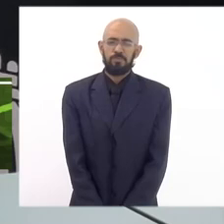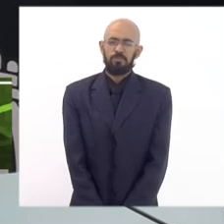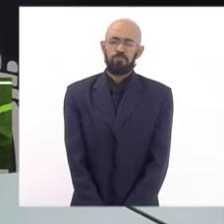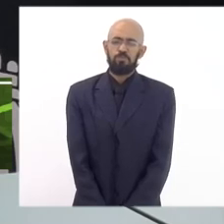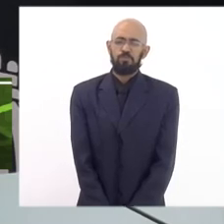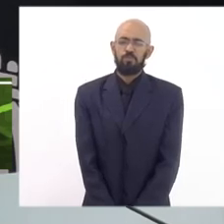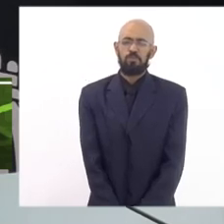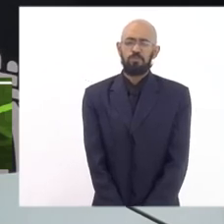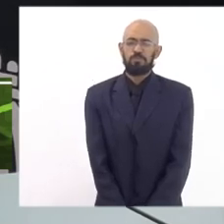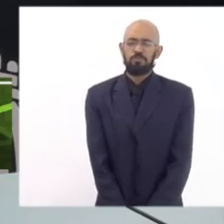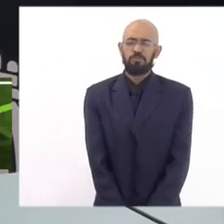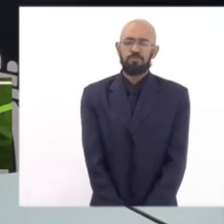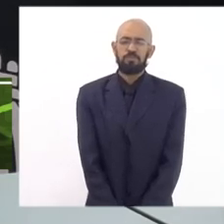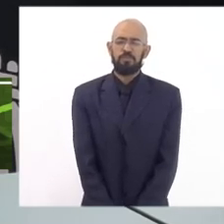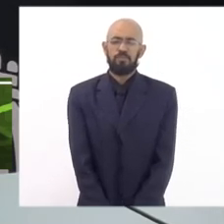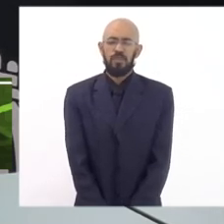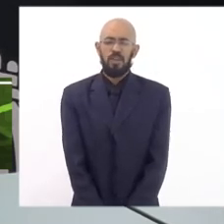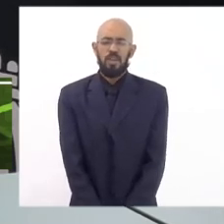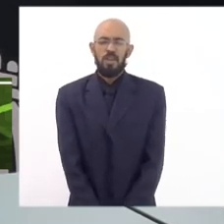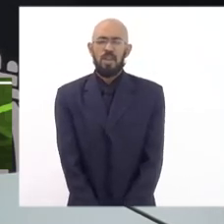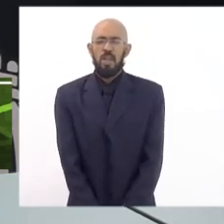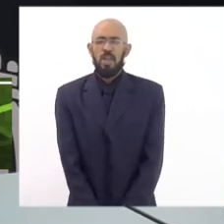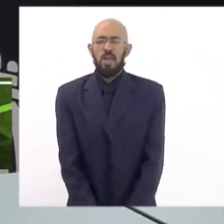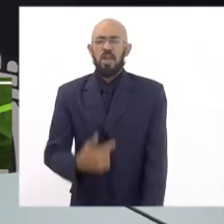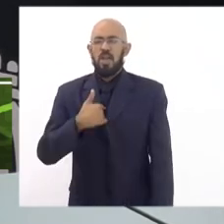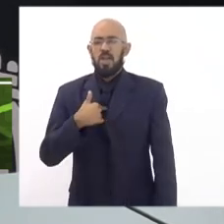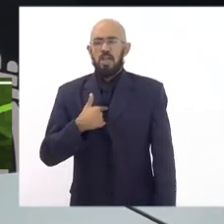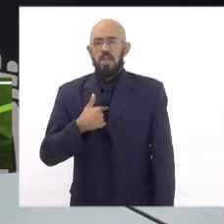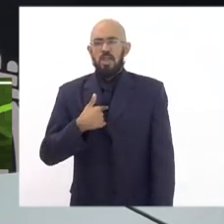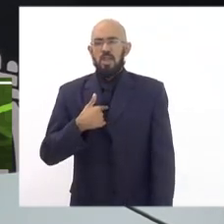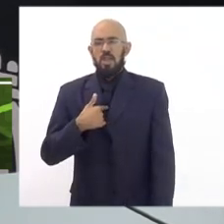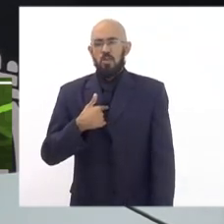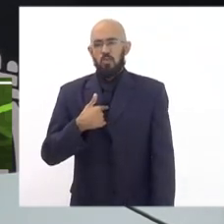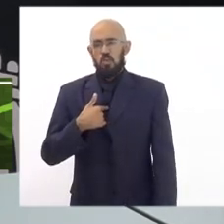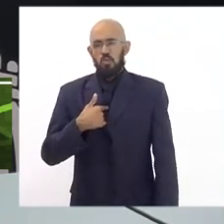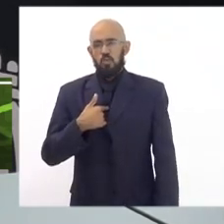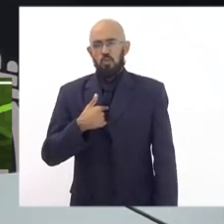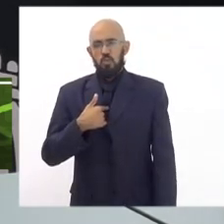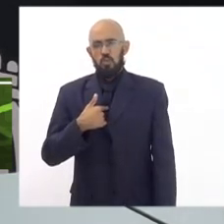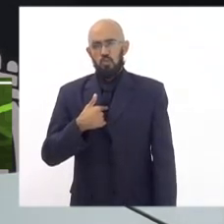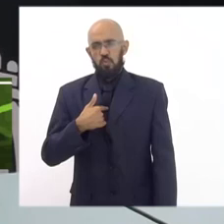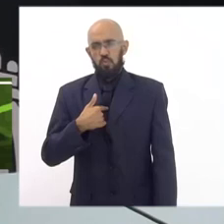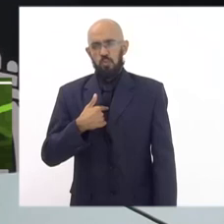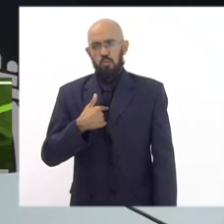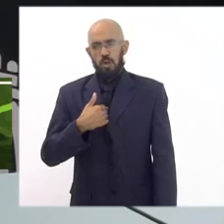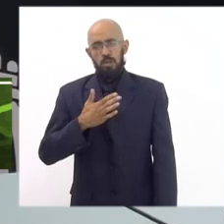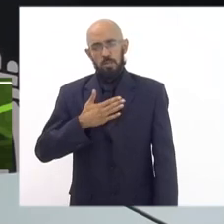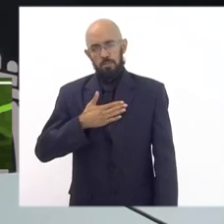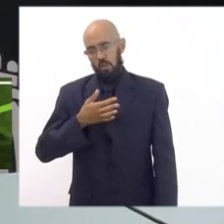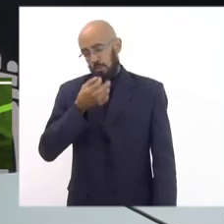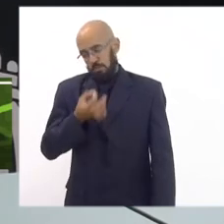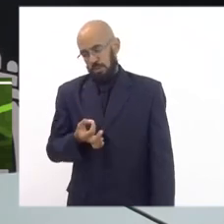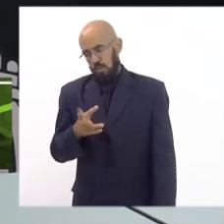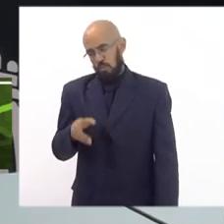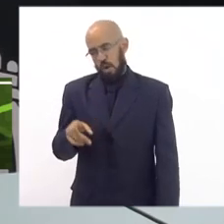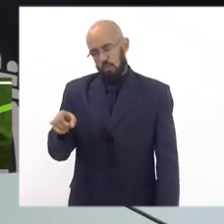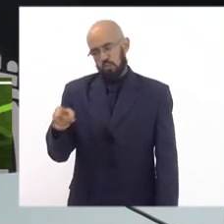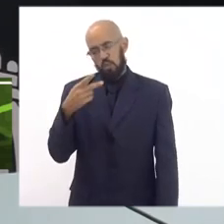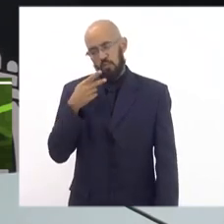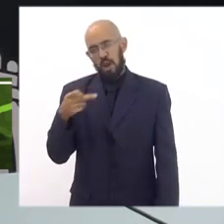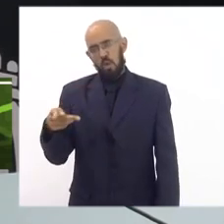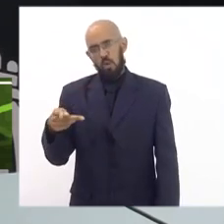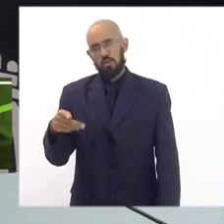eu considero que o projeto, dentro da ótica que o senhor abordou,